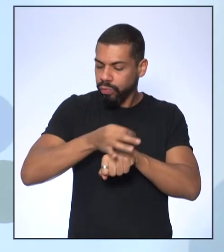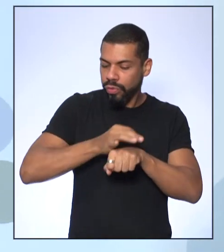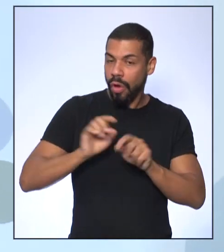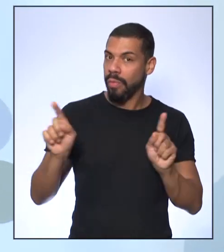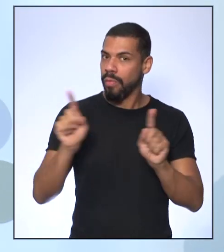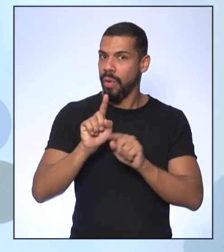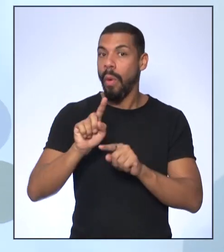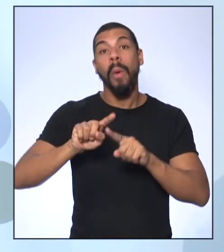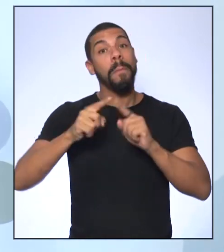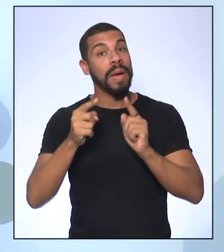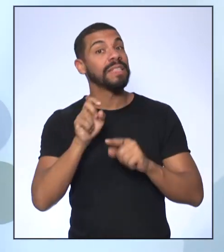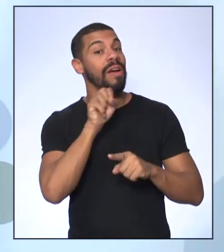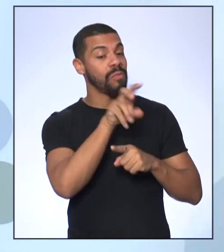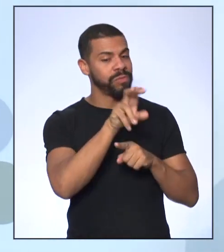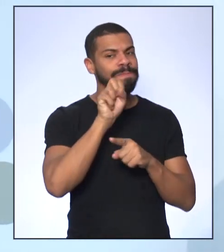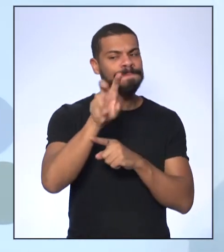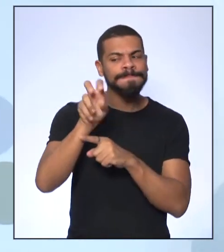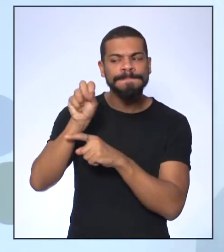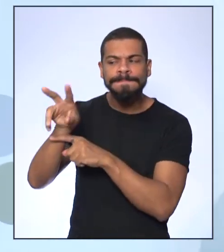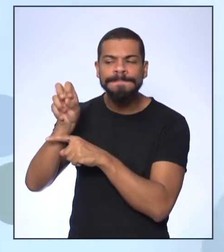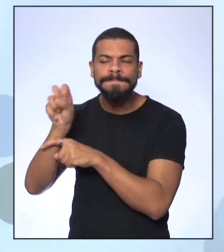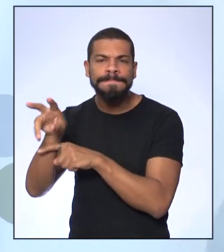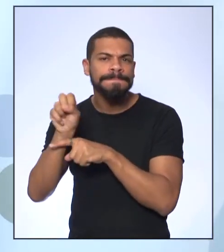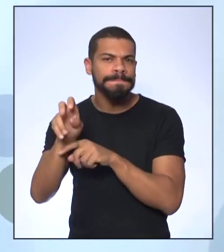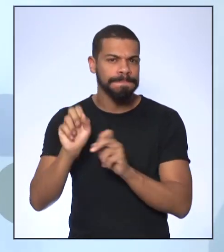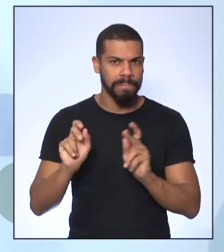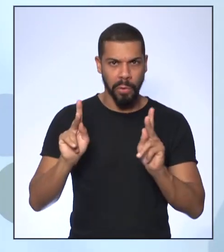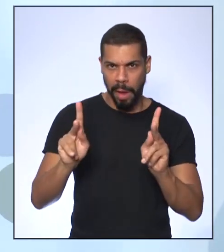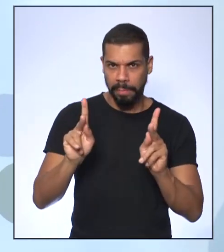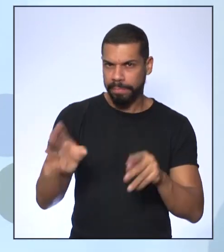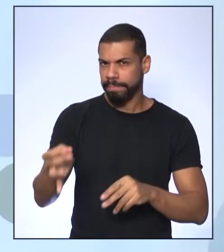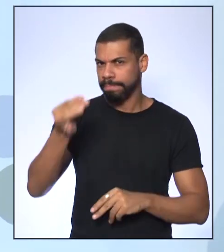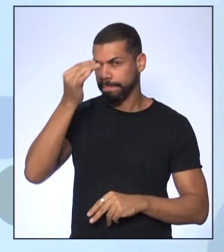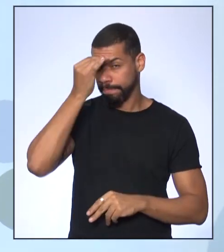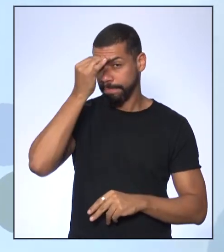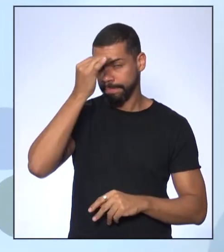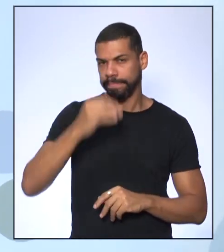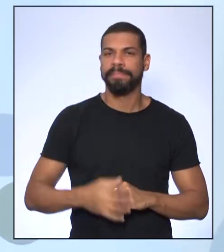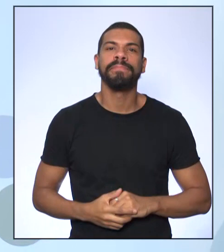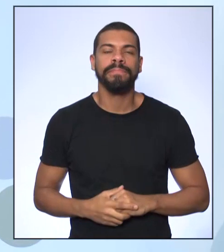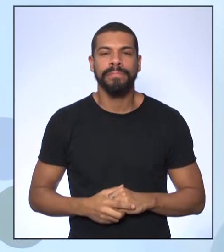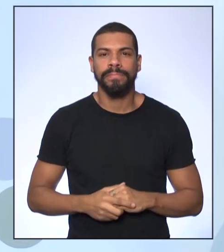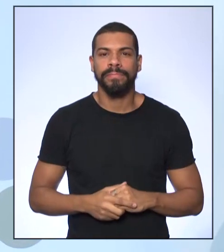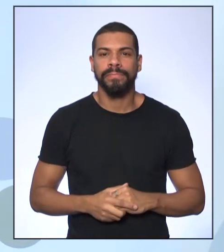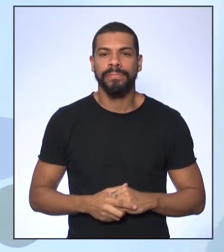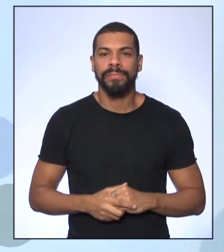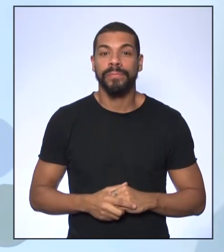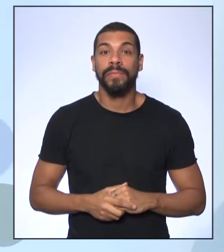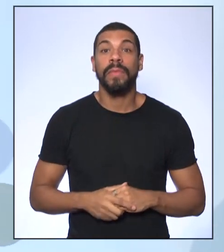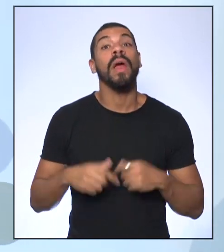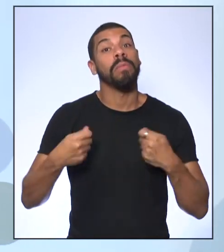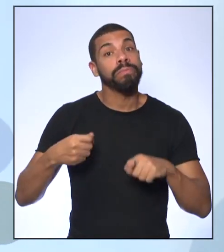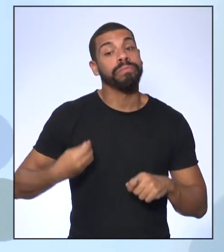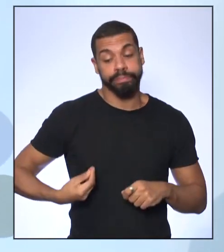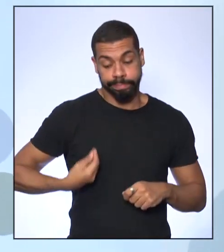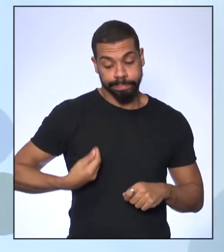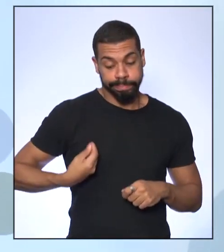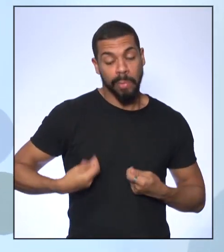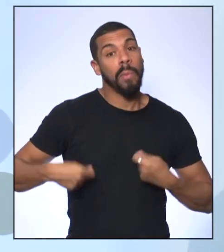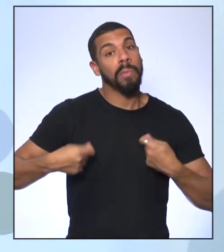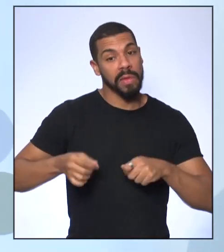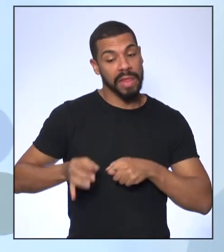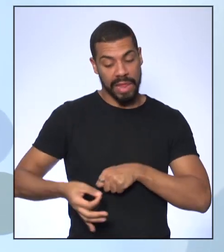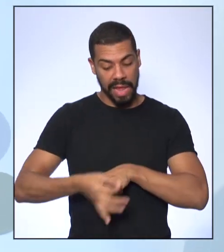e vírus não está lá na teoria celular. Ele não possui célula. E para ser um ser vivo, a gente precisa